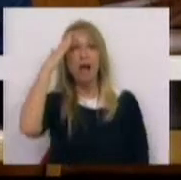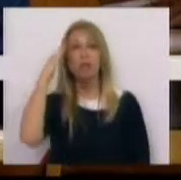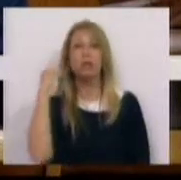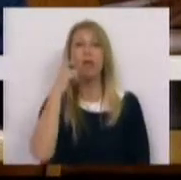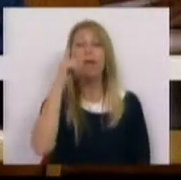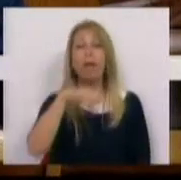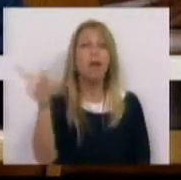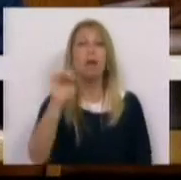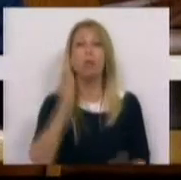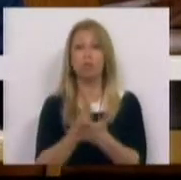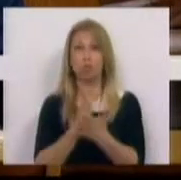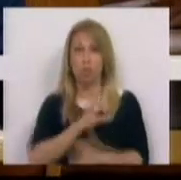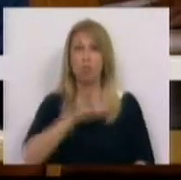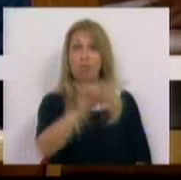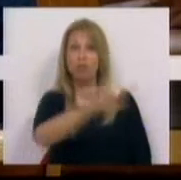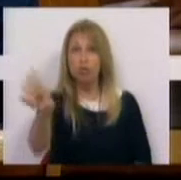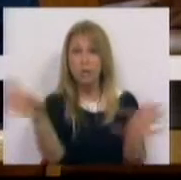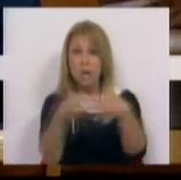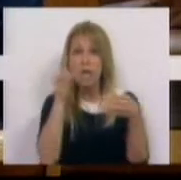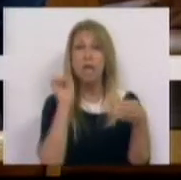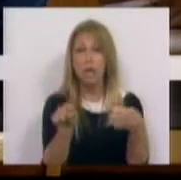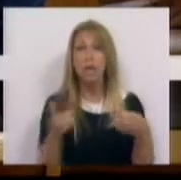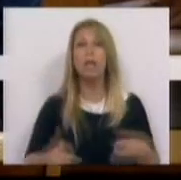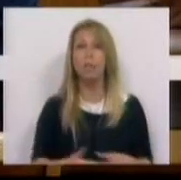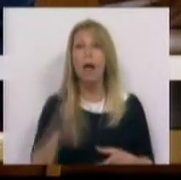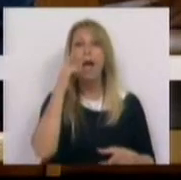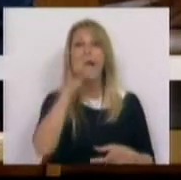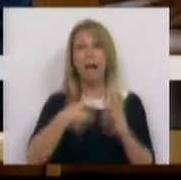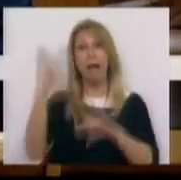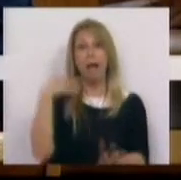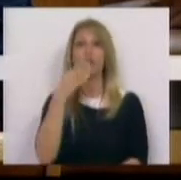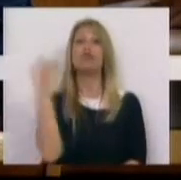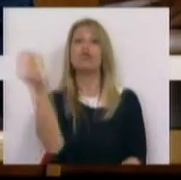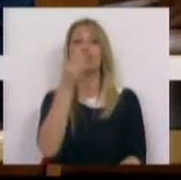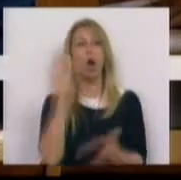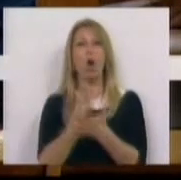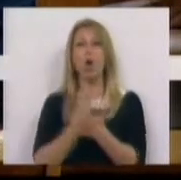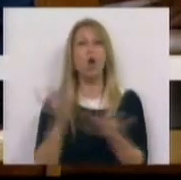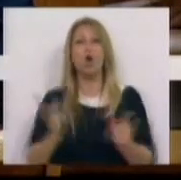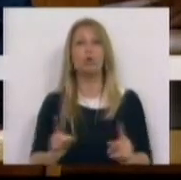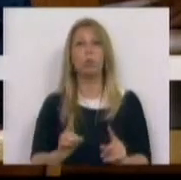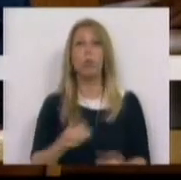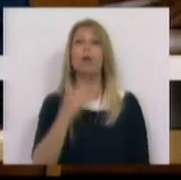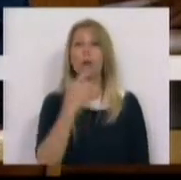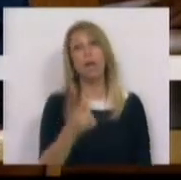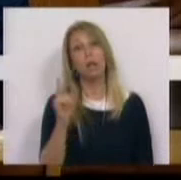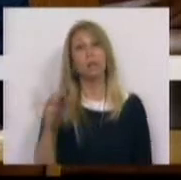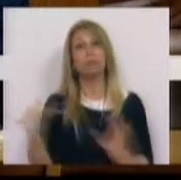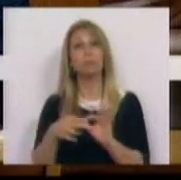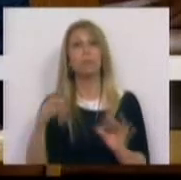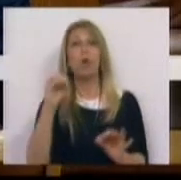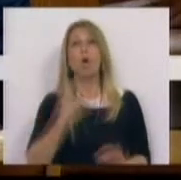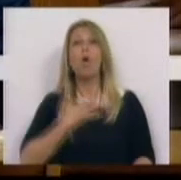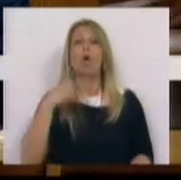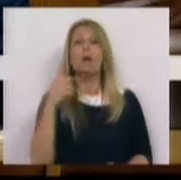estudou, os senhores e esta equipa... Queira concluir, senhora deputada. Quem não estudou quando era novo e, segundo dizem, insuspeito ao CDE,